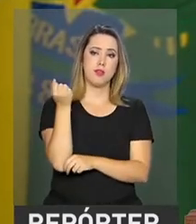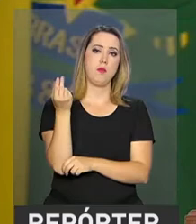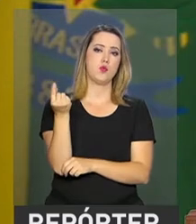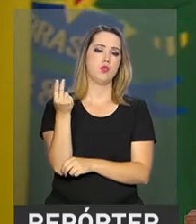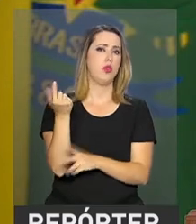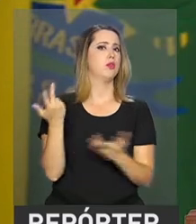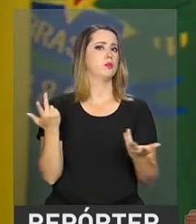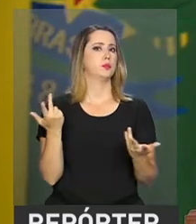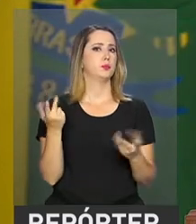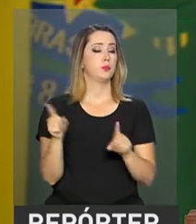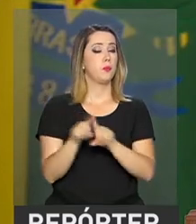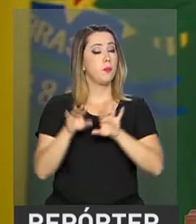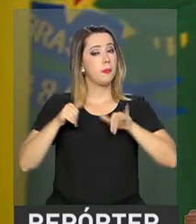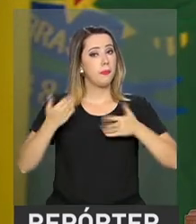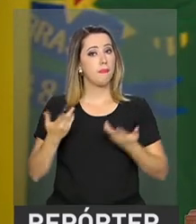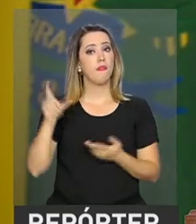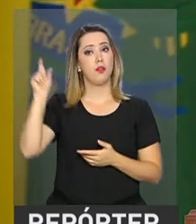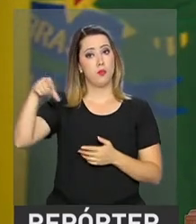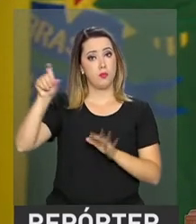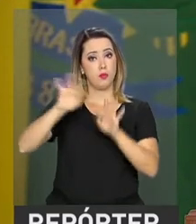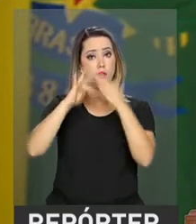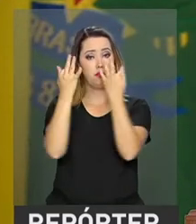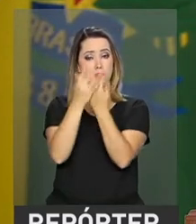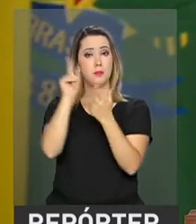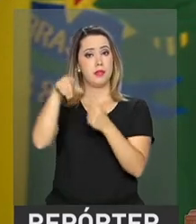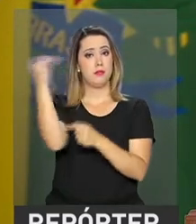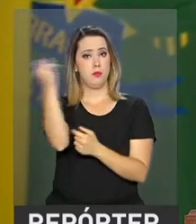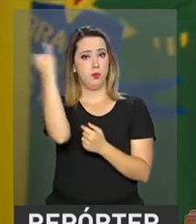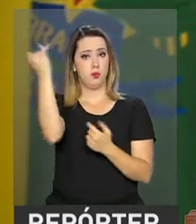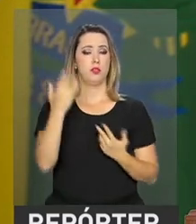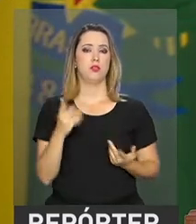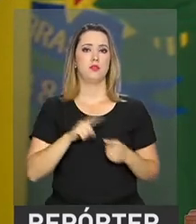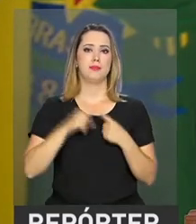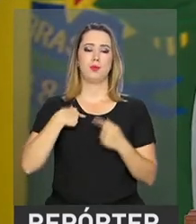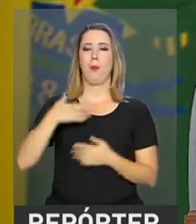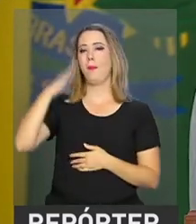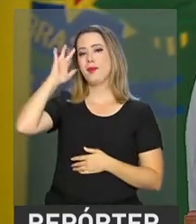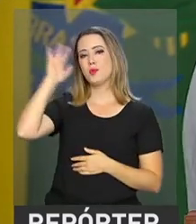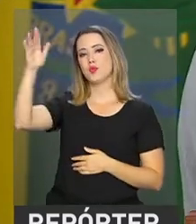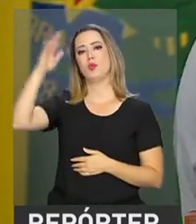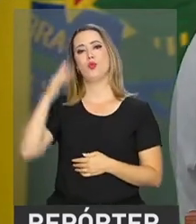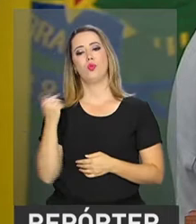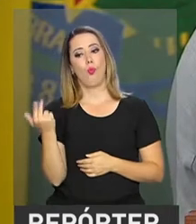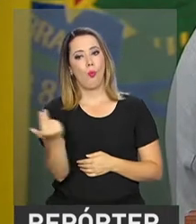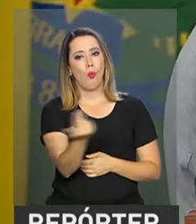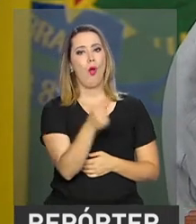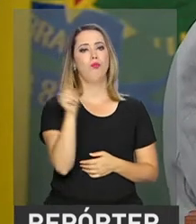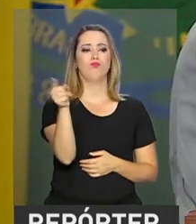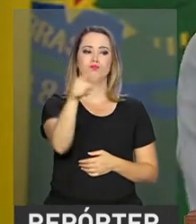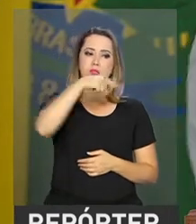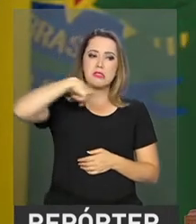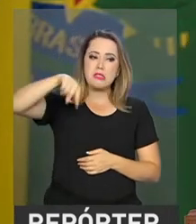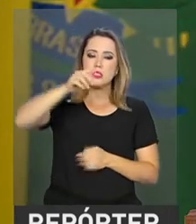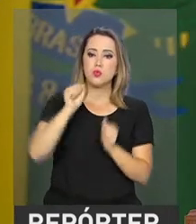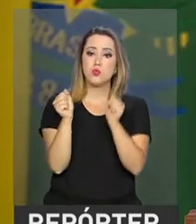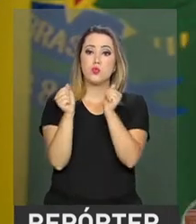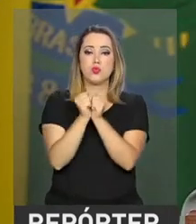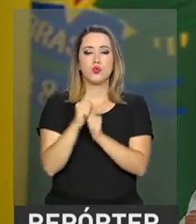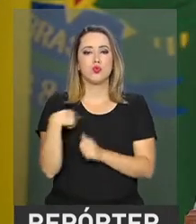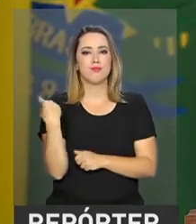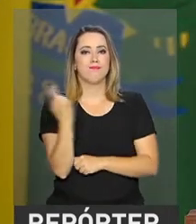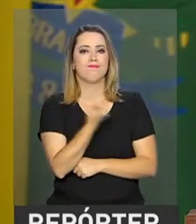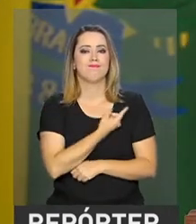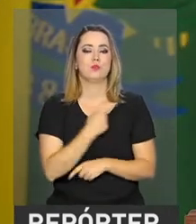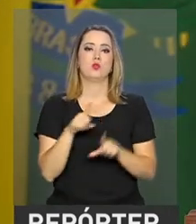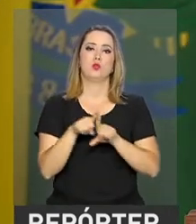Bolsa Família. Então o Bolsa Família é fundamental. Mas qual é o meu sonho? O sonho, naturalmente, dos que estão aqui à frente e de todos que